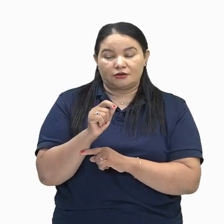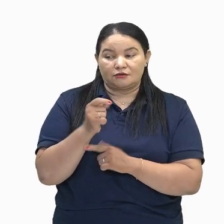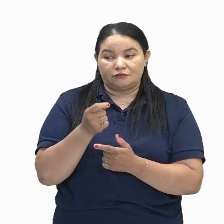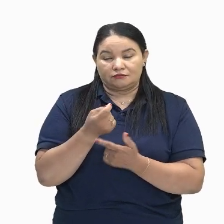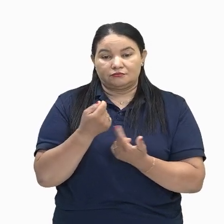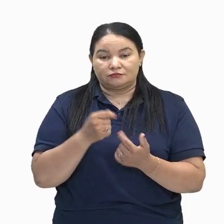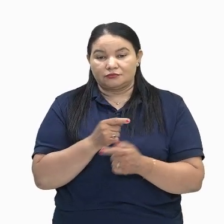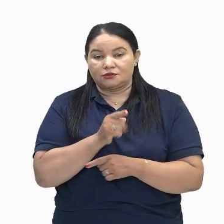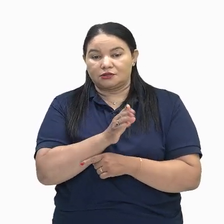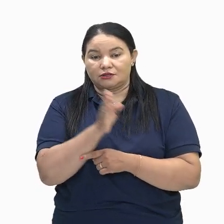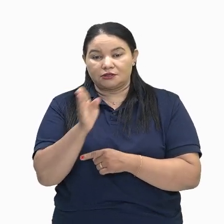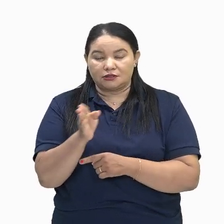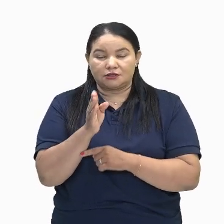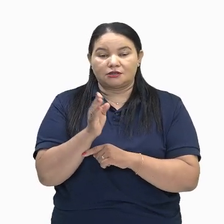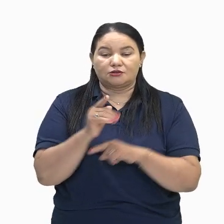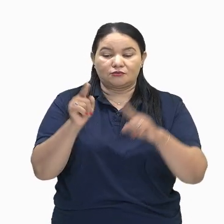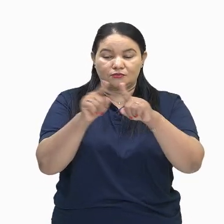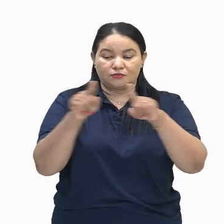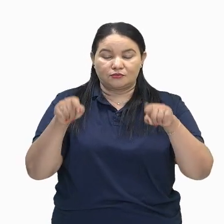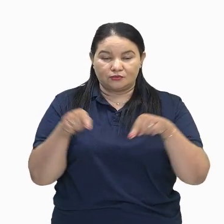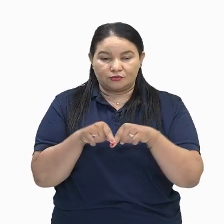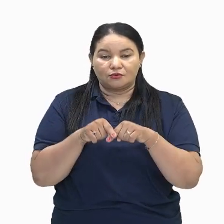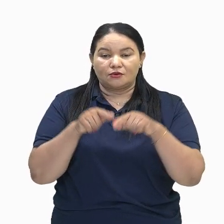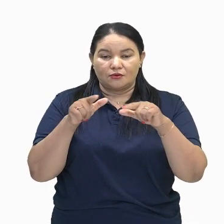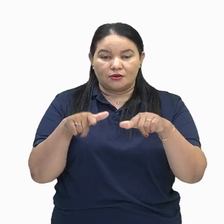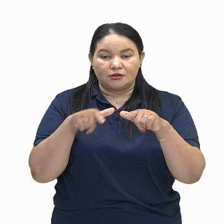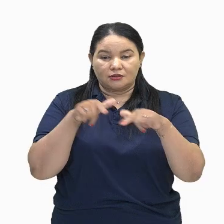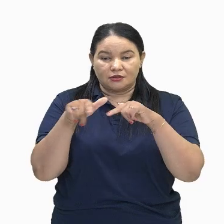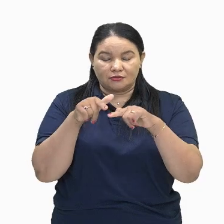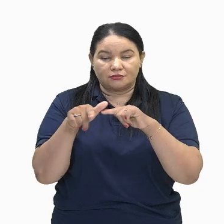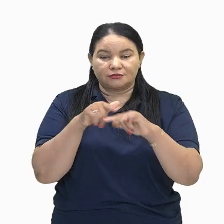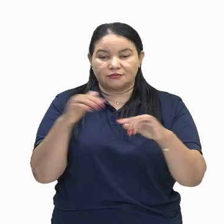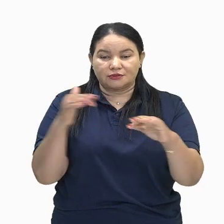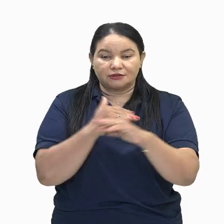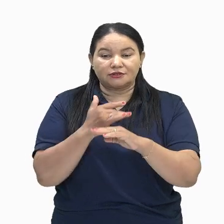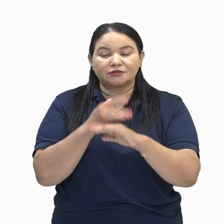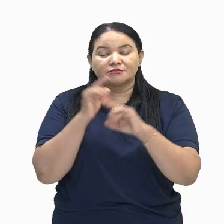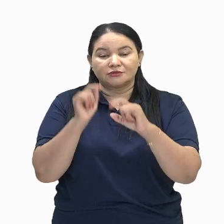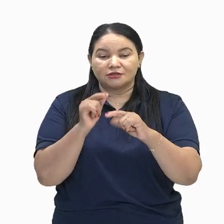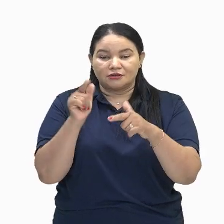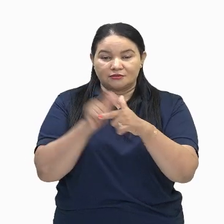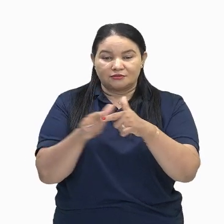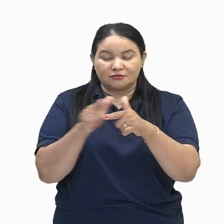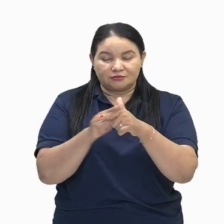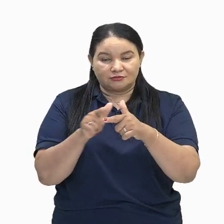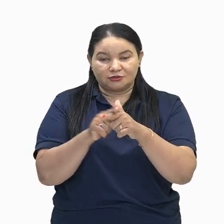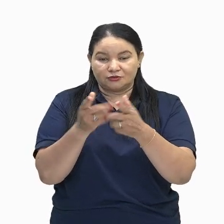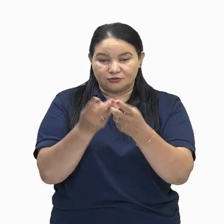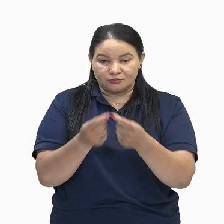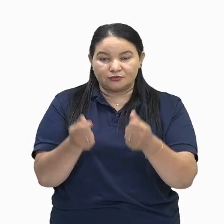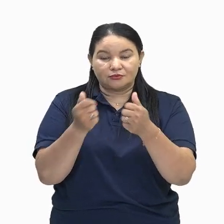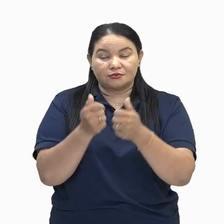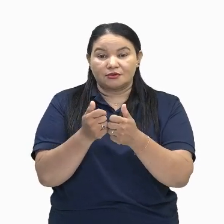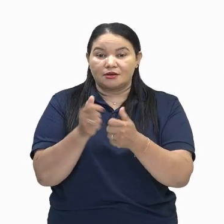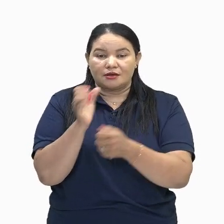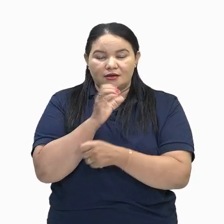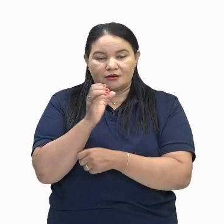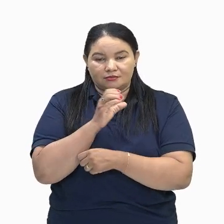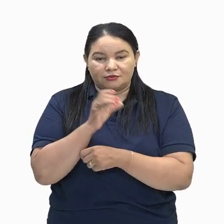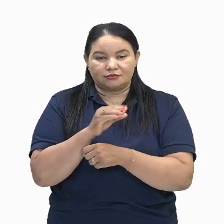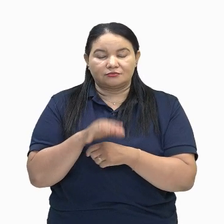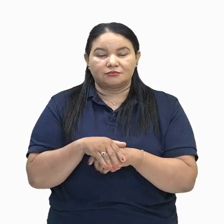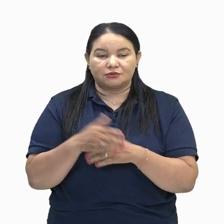nossos escritórios nesta cidade, a fim de solucionarmos esta pendência o quanto antes. Então, está se